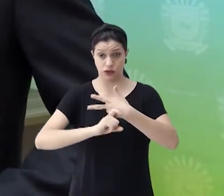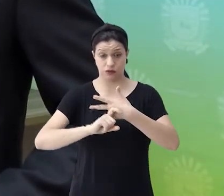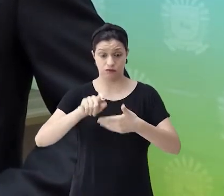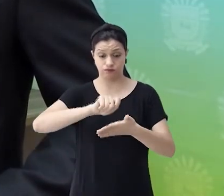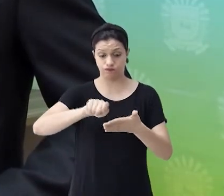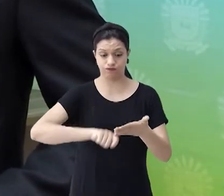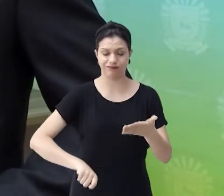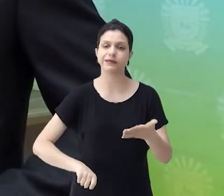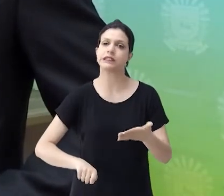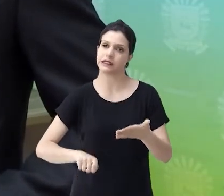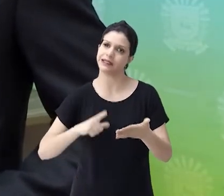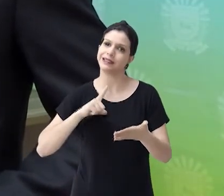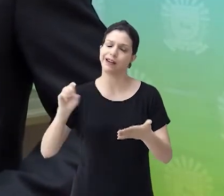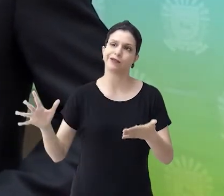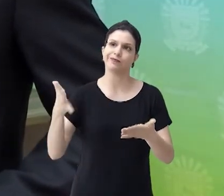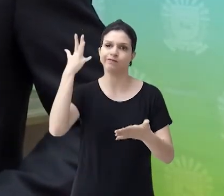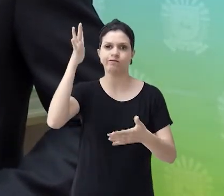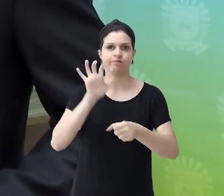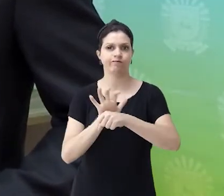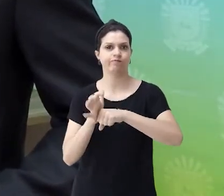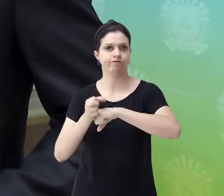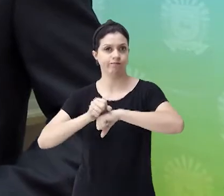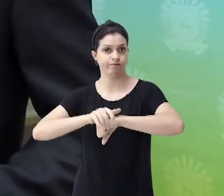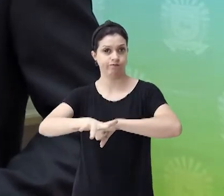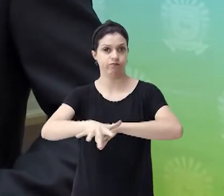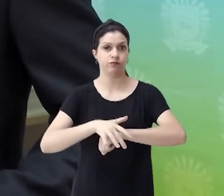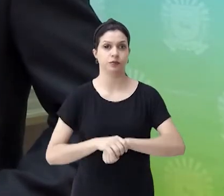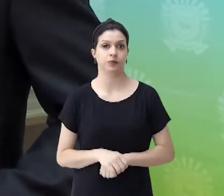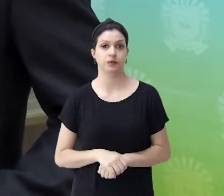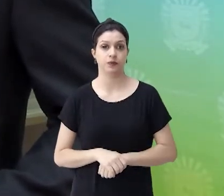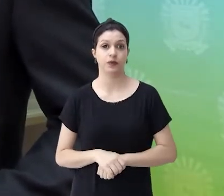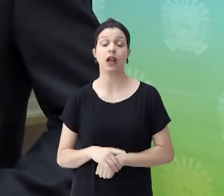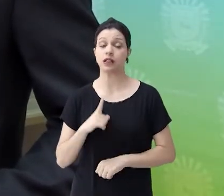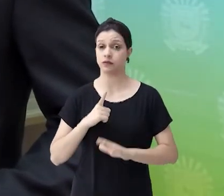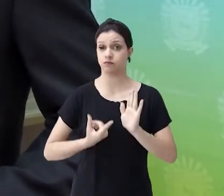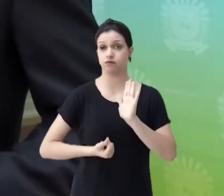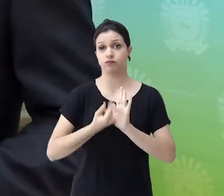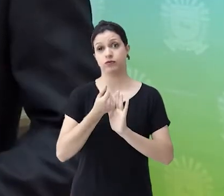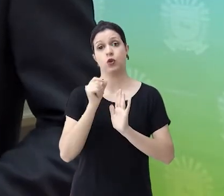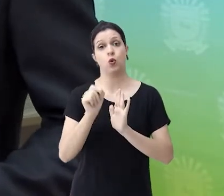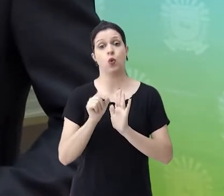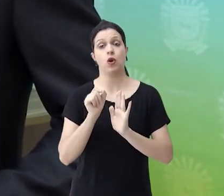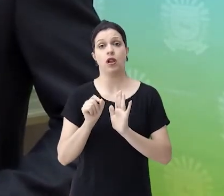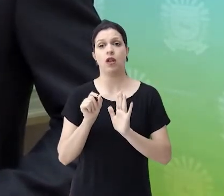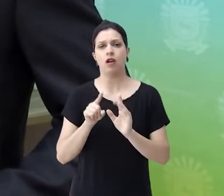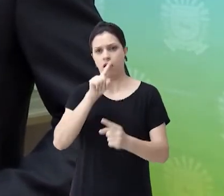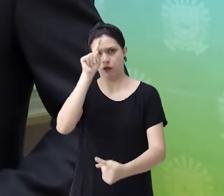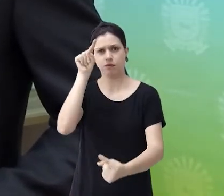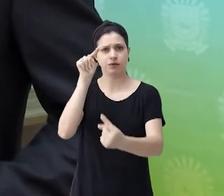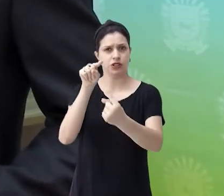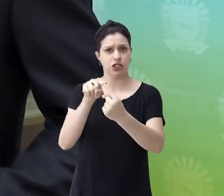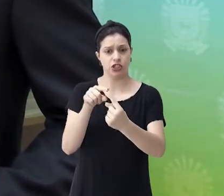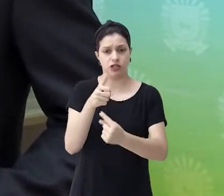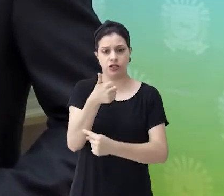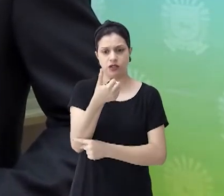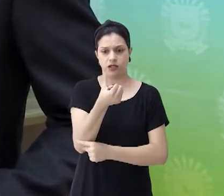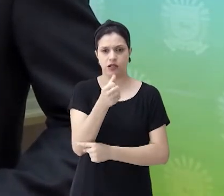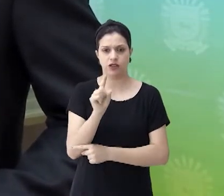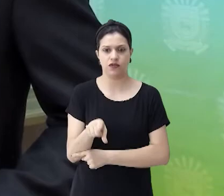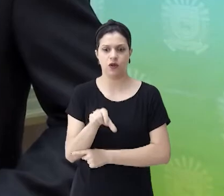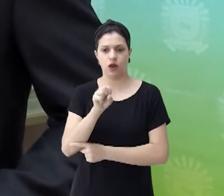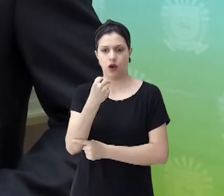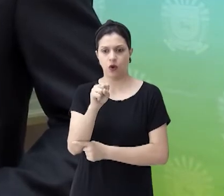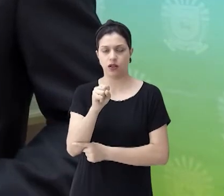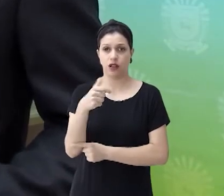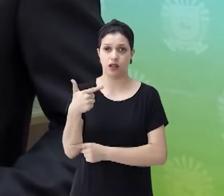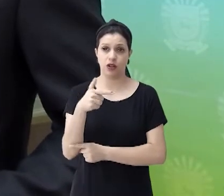os textos do Poder Executivo se consideram os efeitos da pandemia da Covid-19. No caso do orçamento, há estimativa de receitas